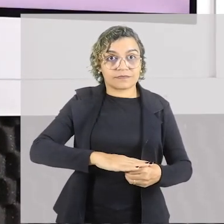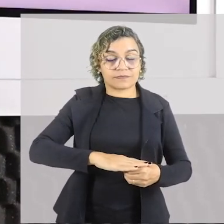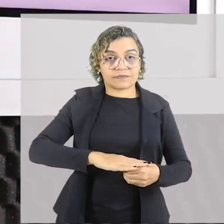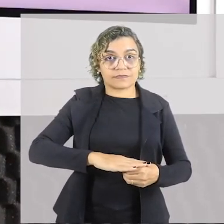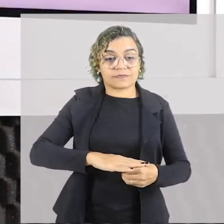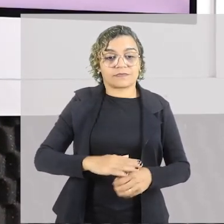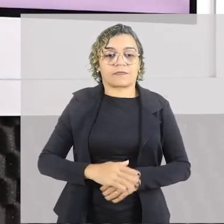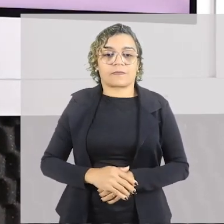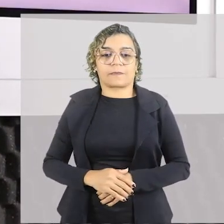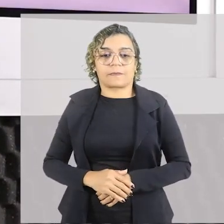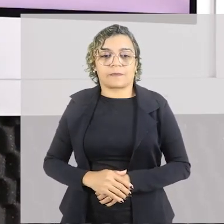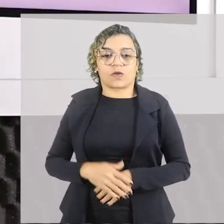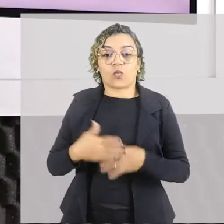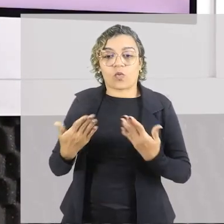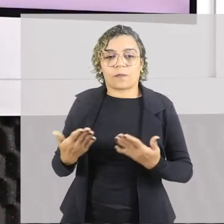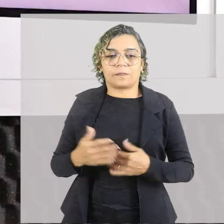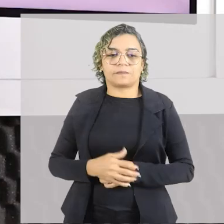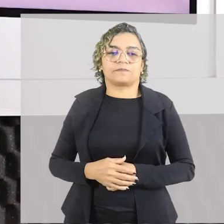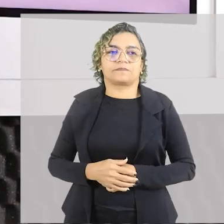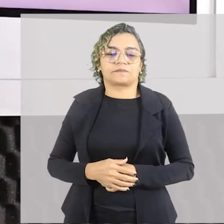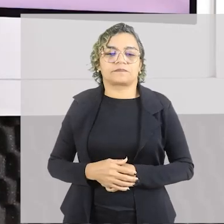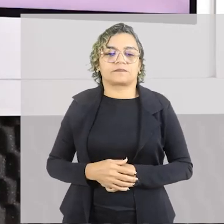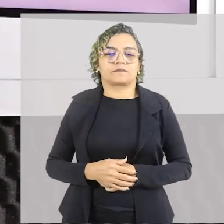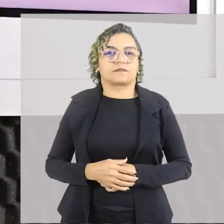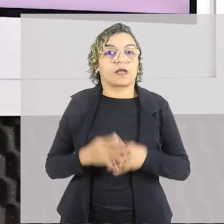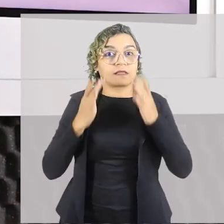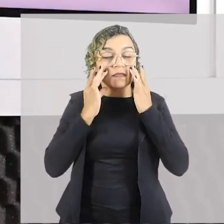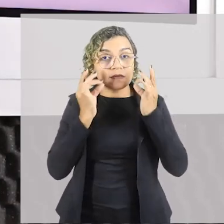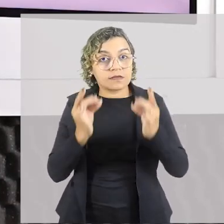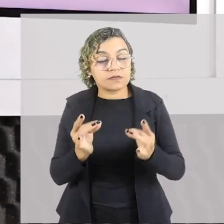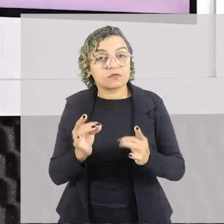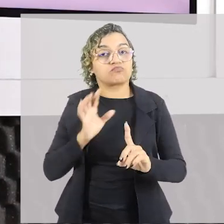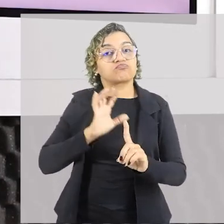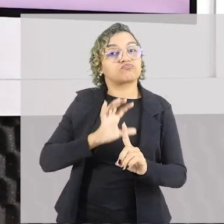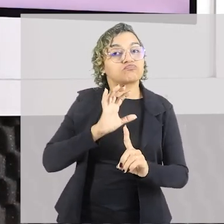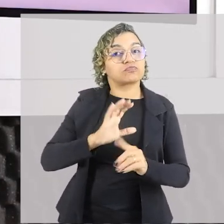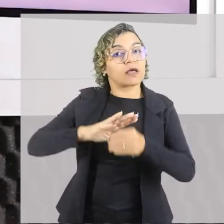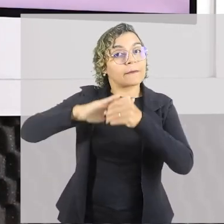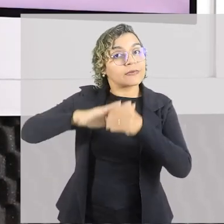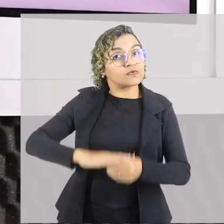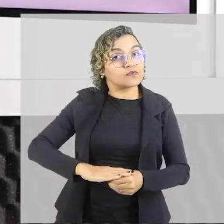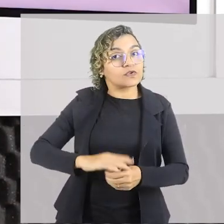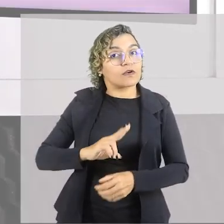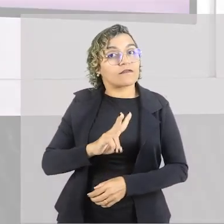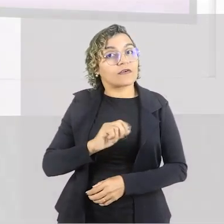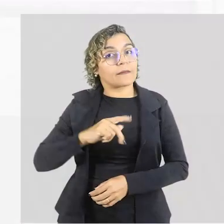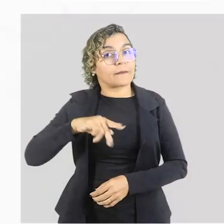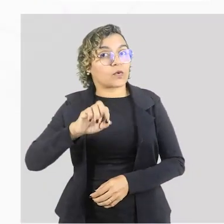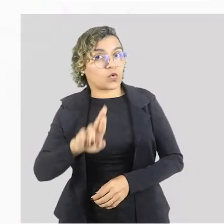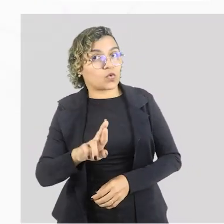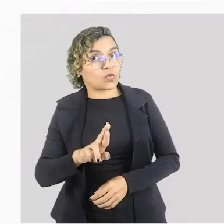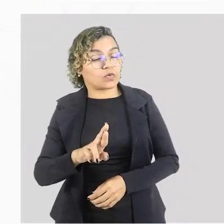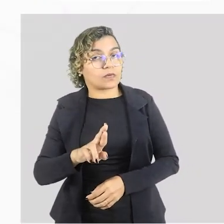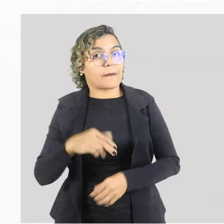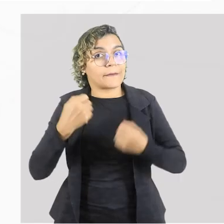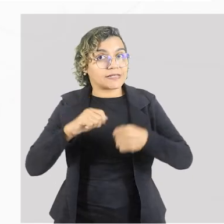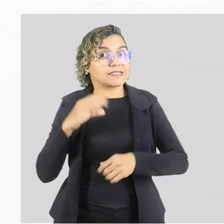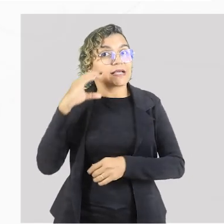gasolina? Ó, preste atenção. O que influencia na pressão de vapor? Estar quente e ser